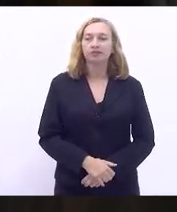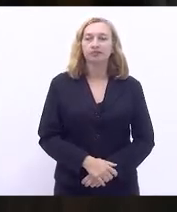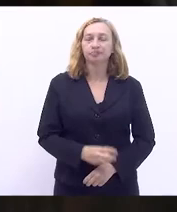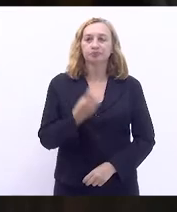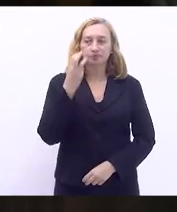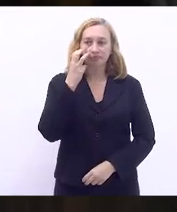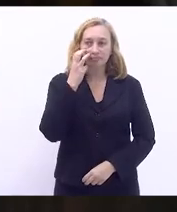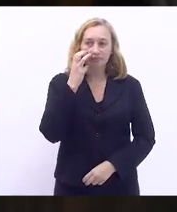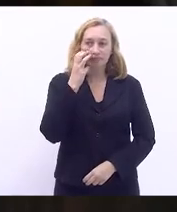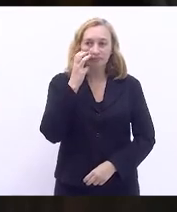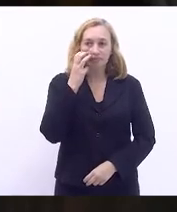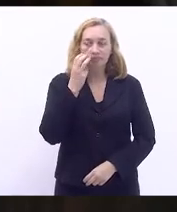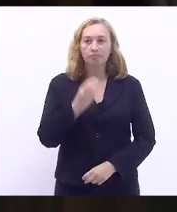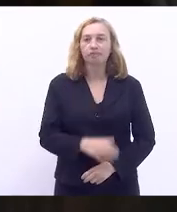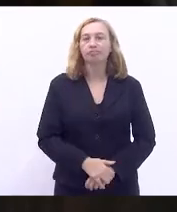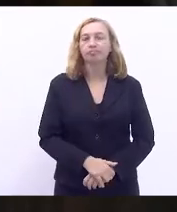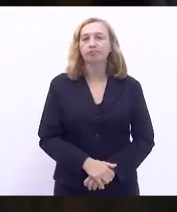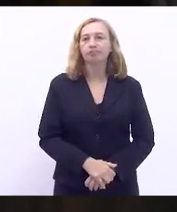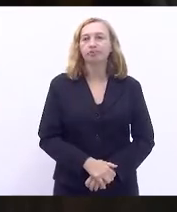Deputado Valdec Carneiro.